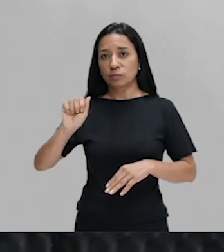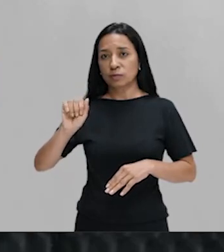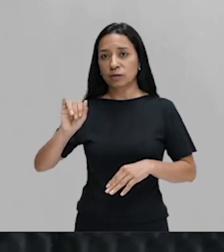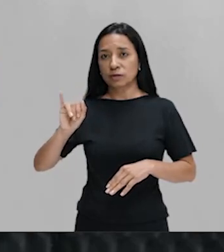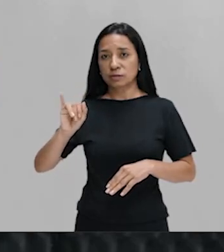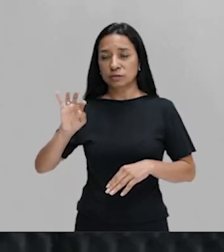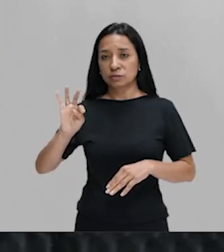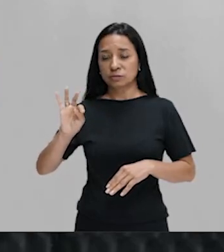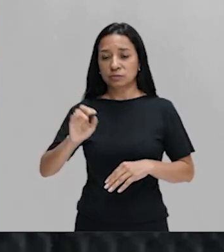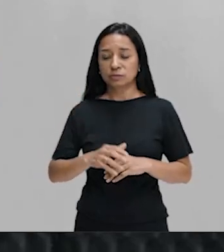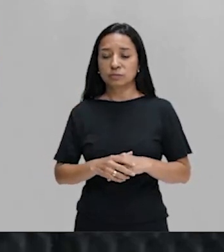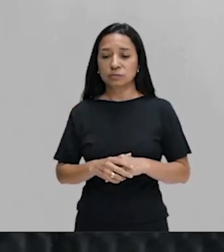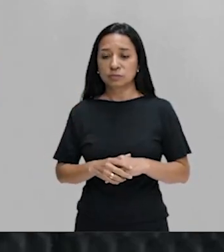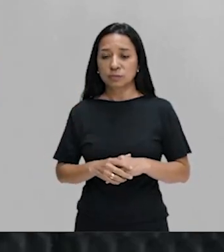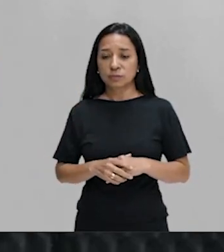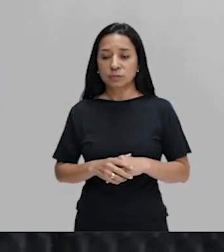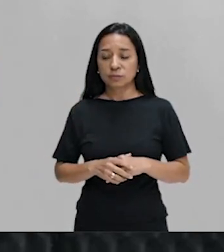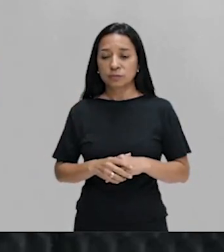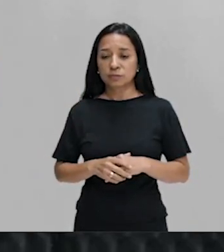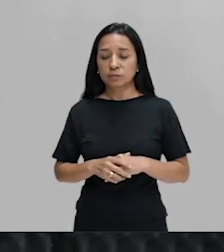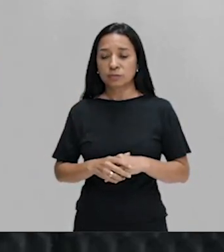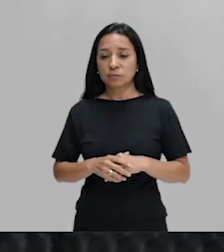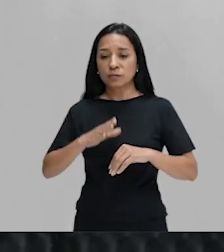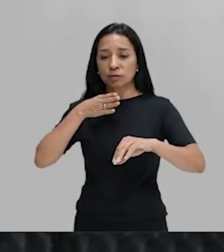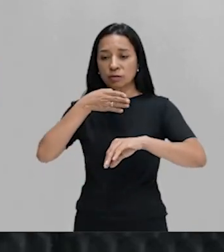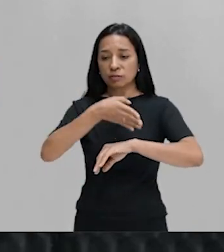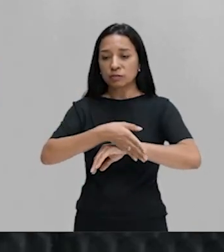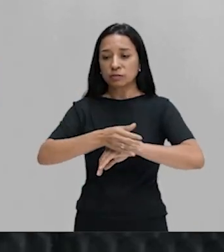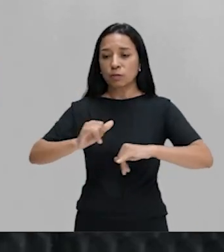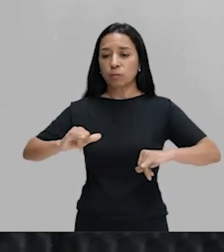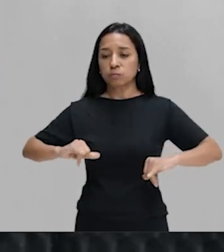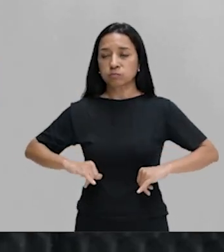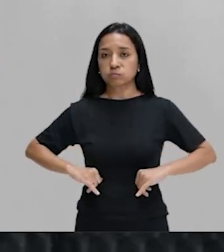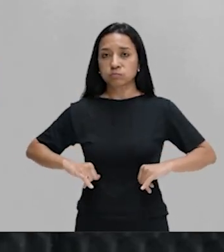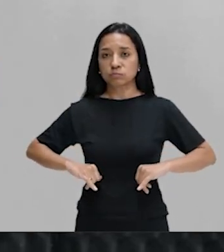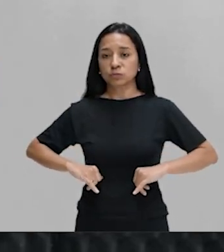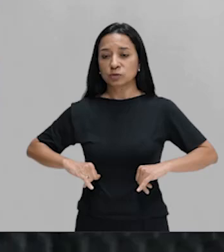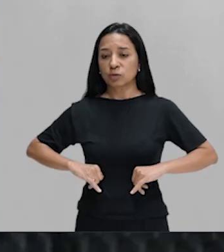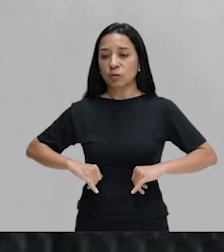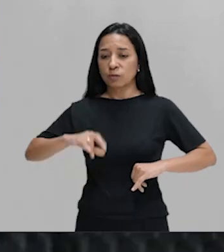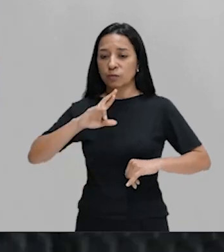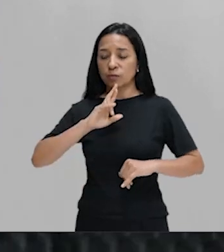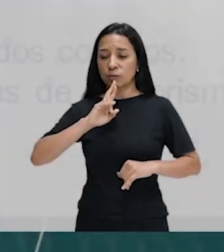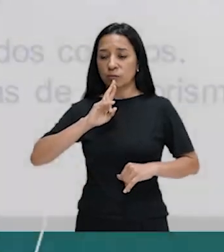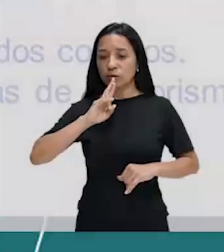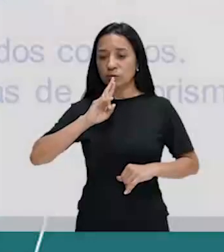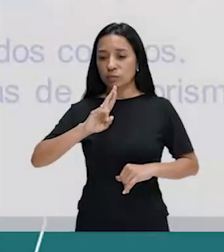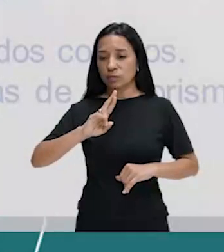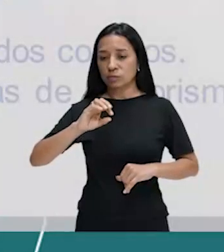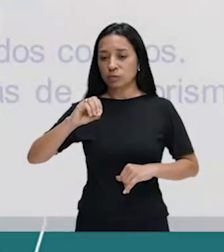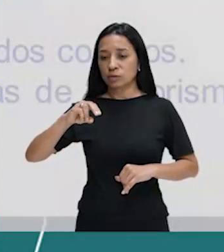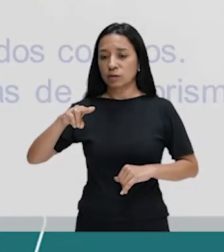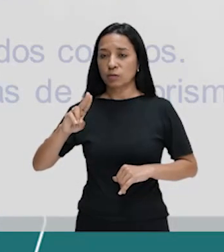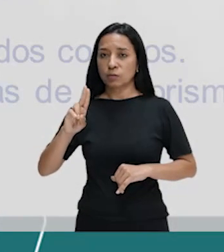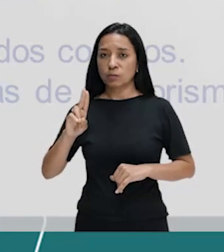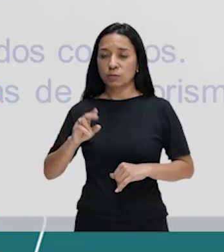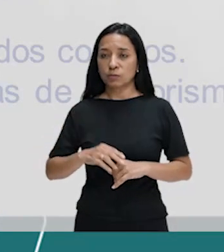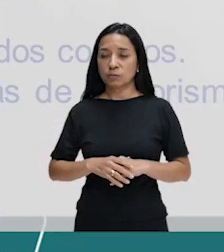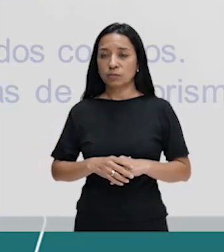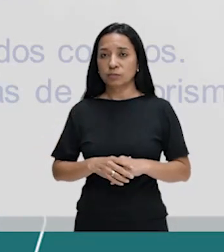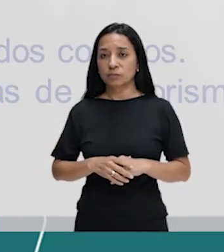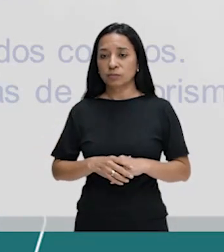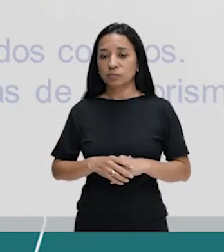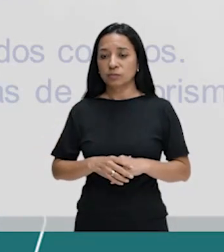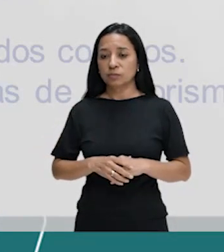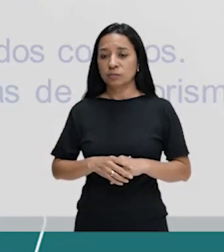invasão que o Iraque vai fazer no Kuwait, ela vai sofrer retaliações da ONU. A